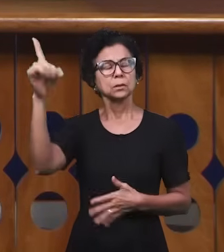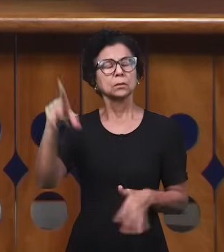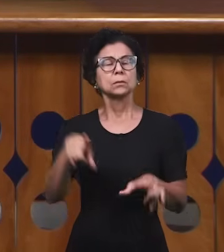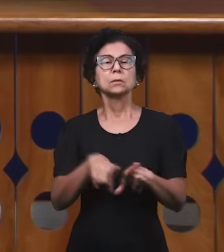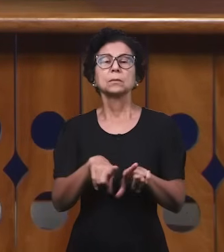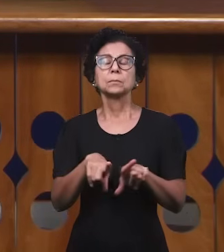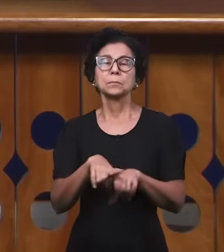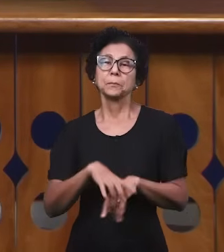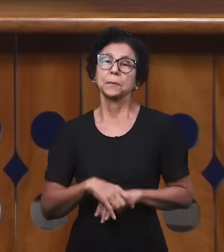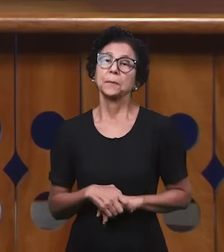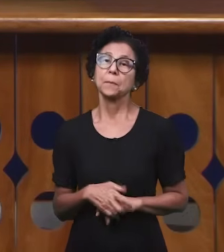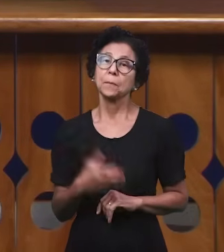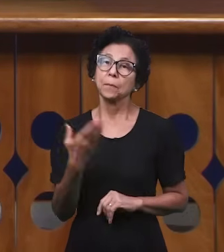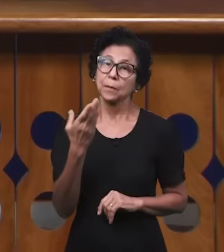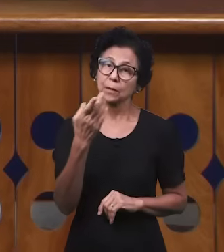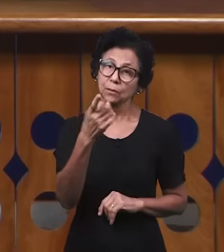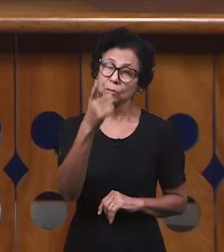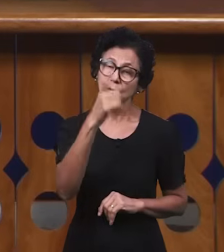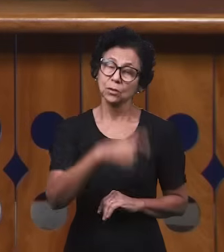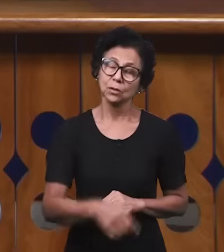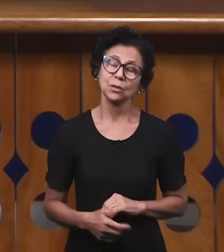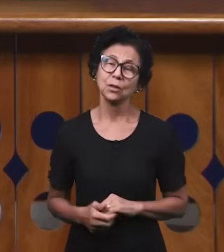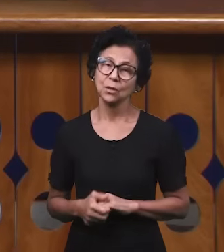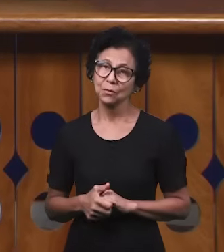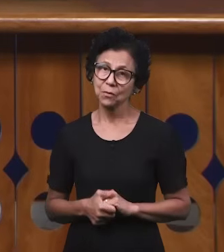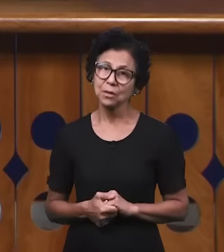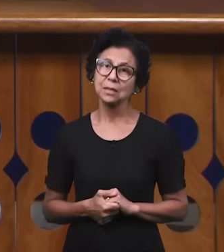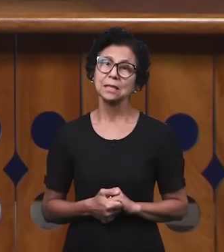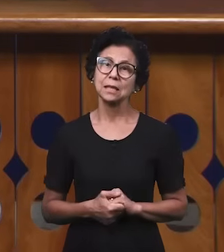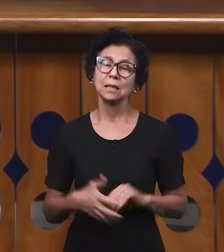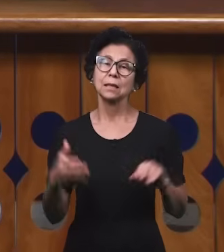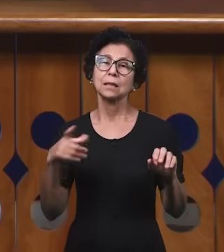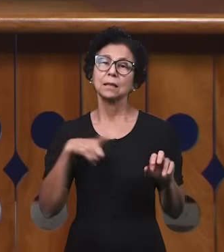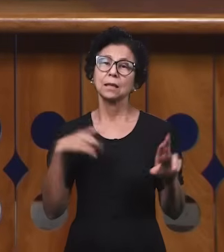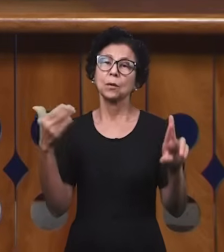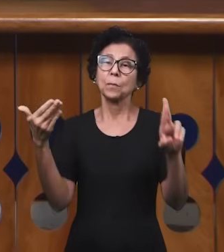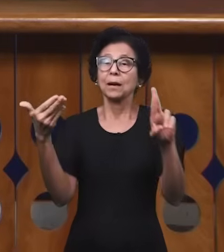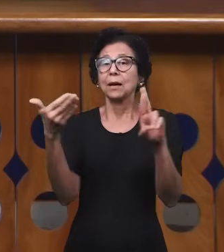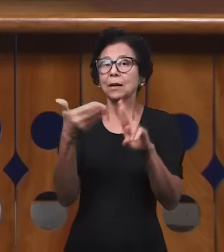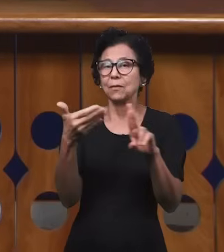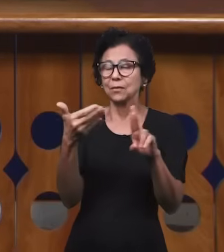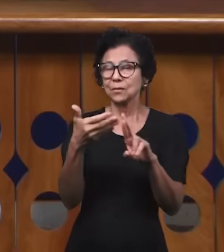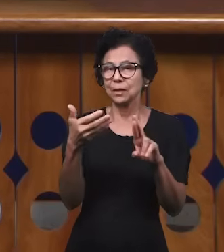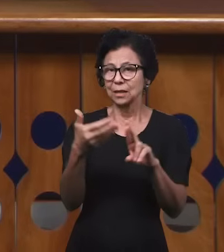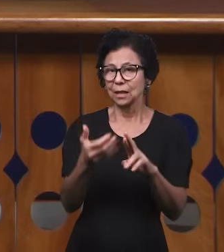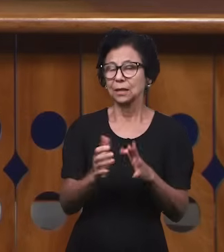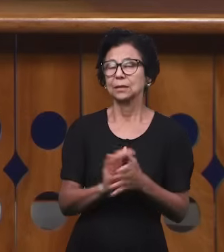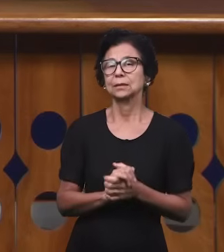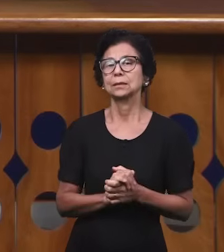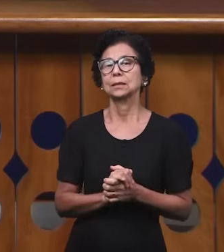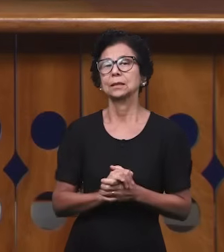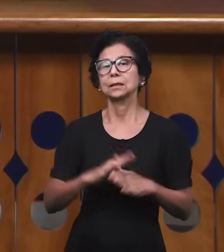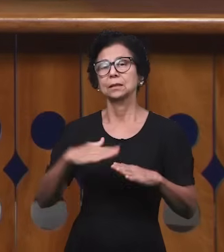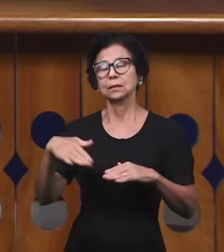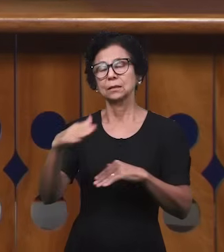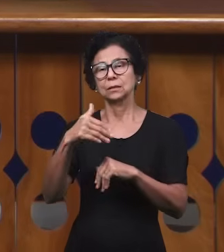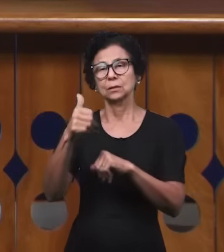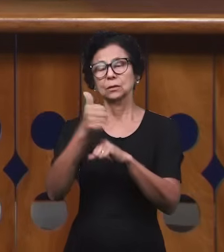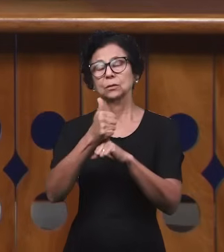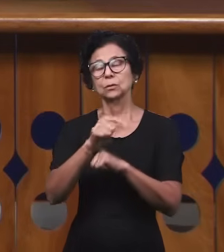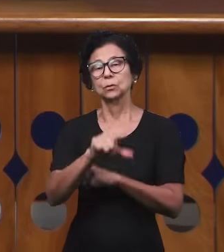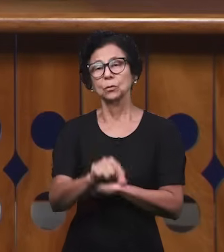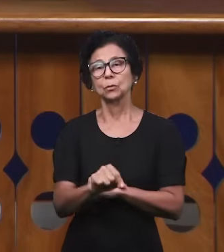para guiar a você, a nós, nesse aspecto quando nós falamos desse processo da escolha de uma